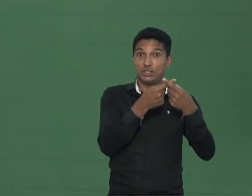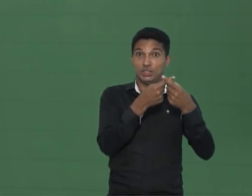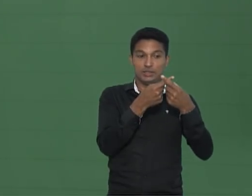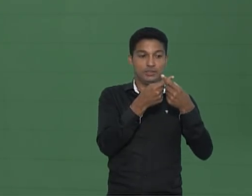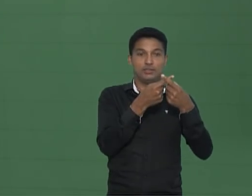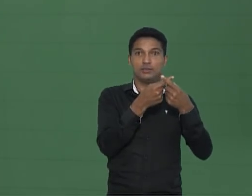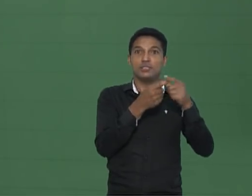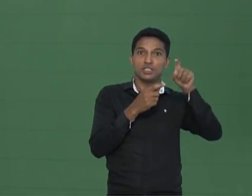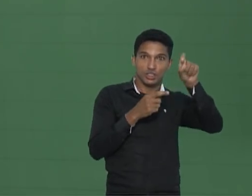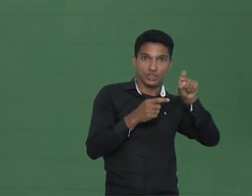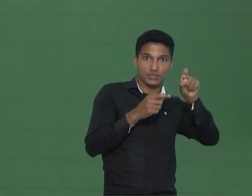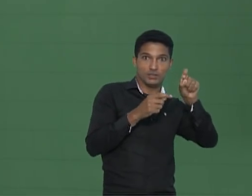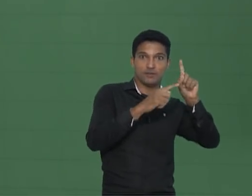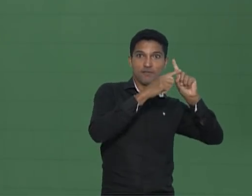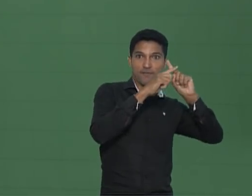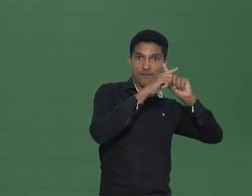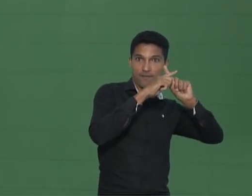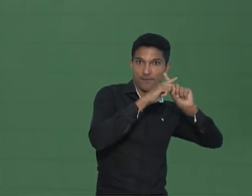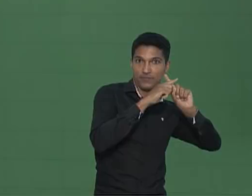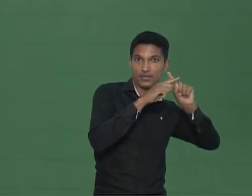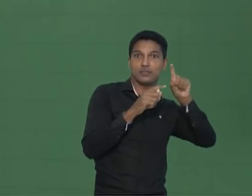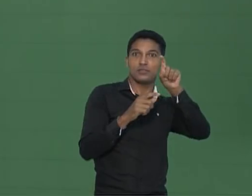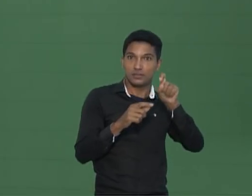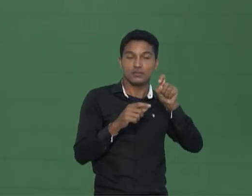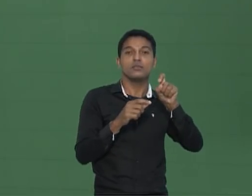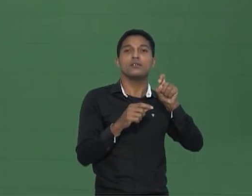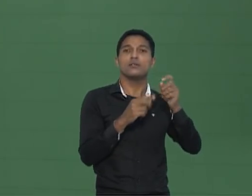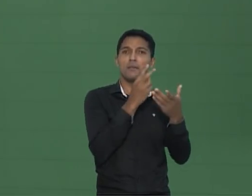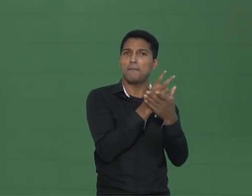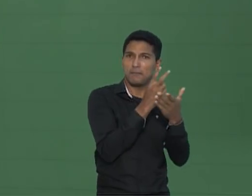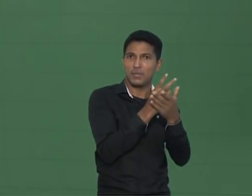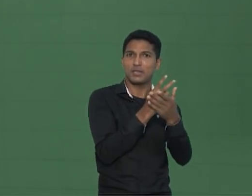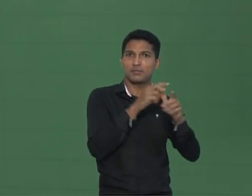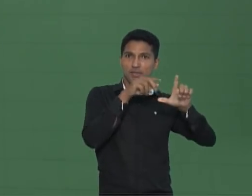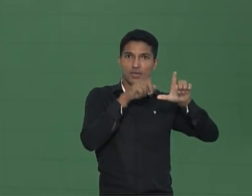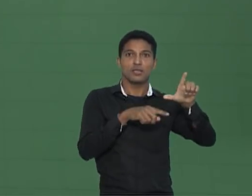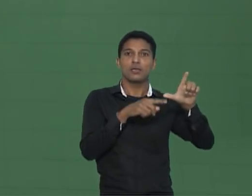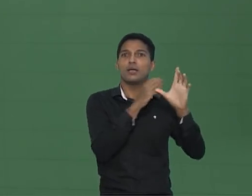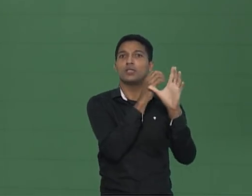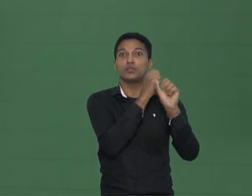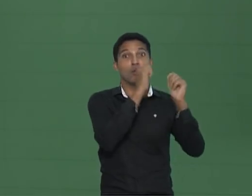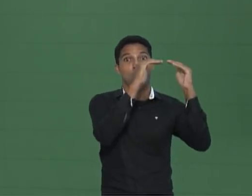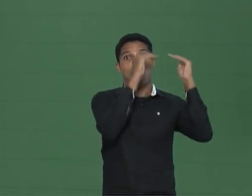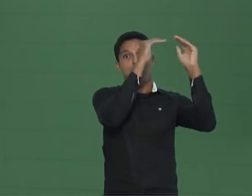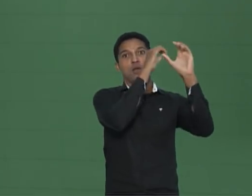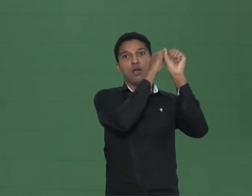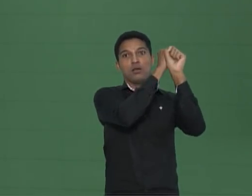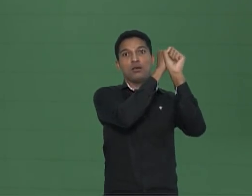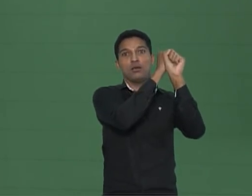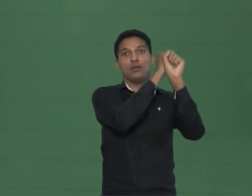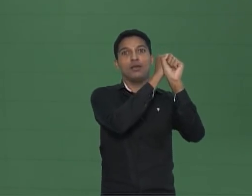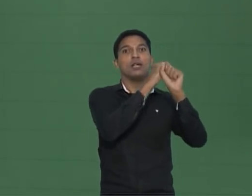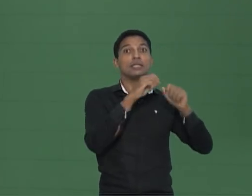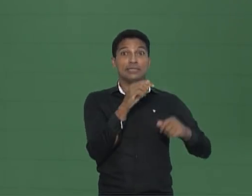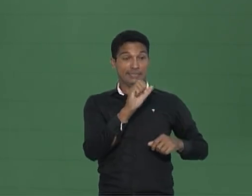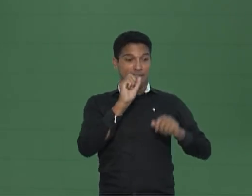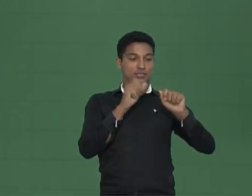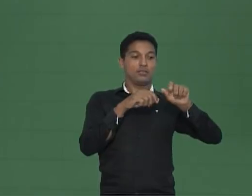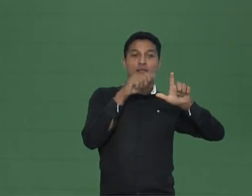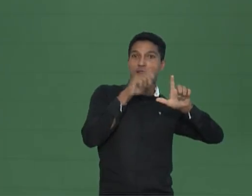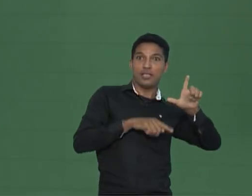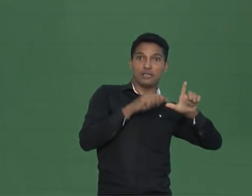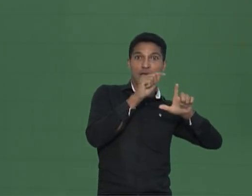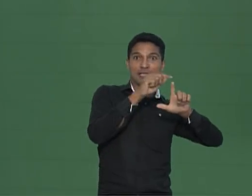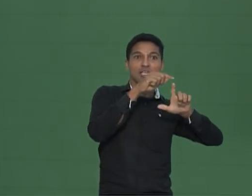É. Então, eu vou somar os expoentes. 1 mais 1, aqui é 1, não esqueça. Quando não tem,